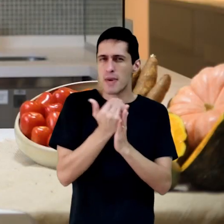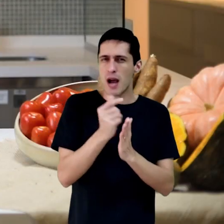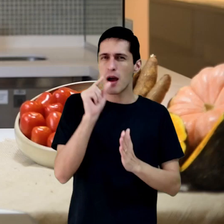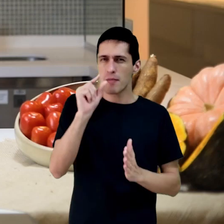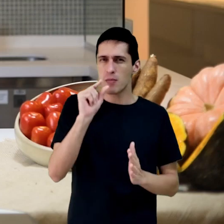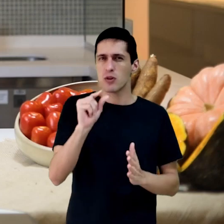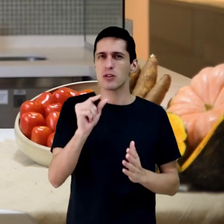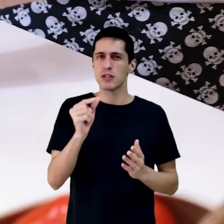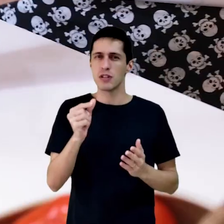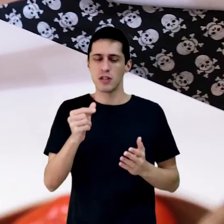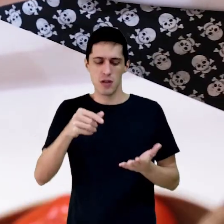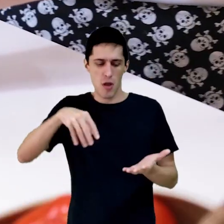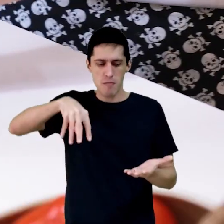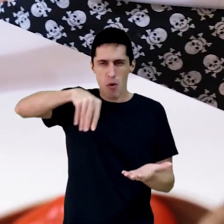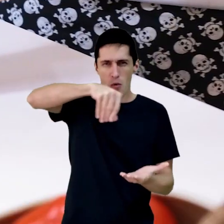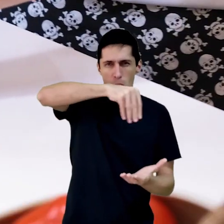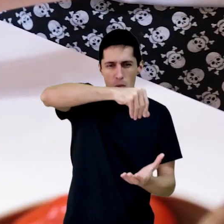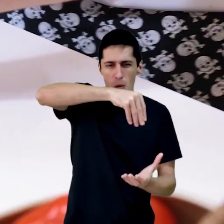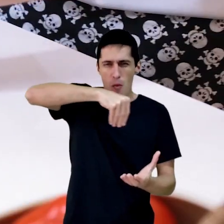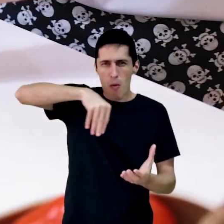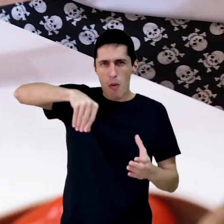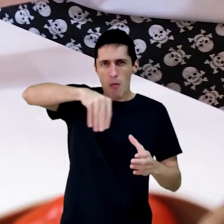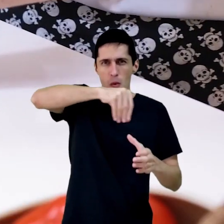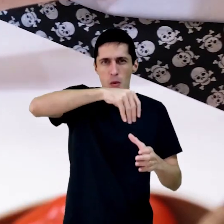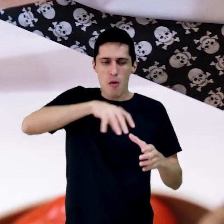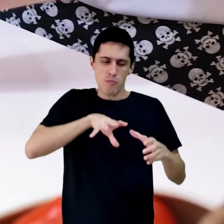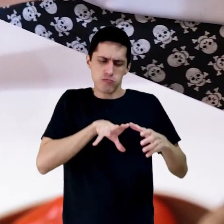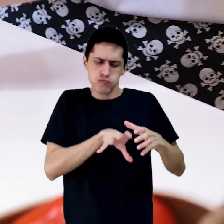aqui de farinha de trigo.